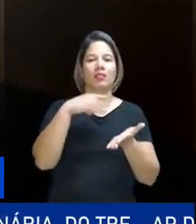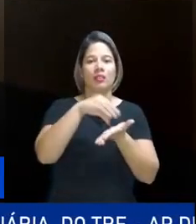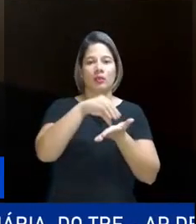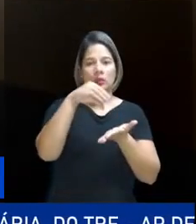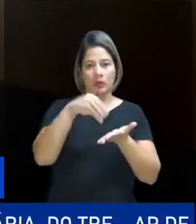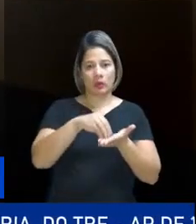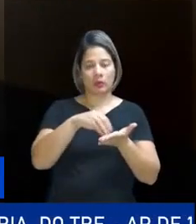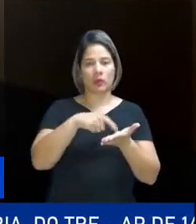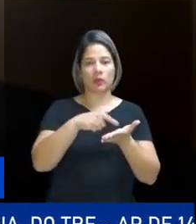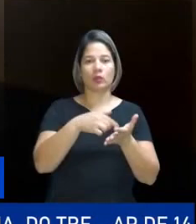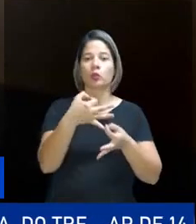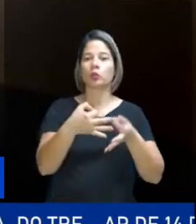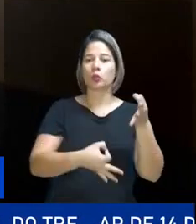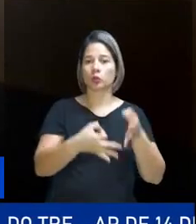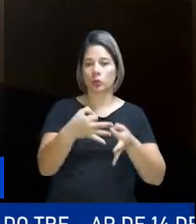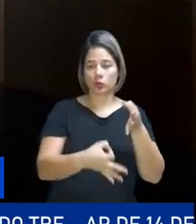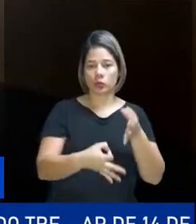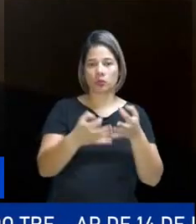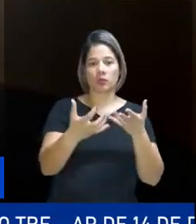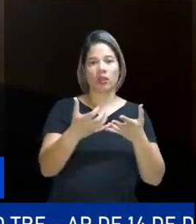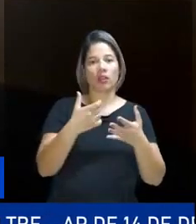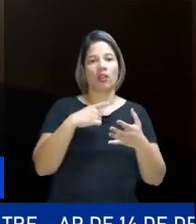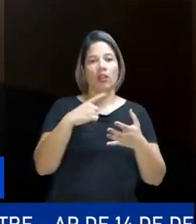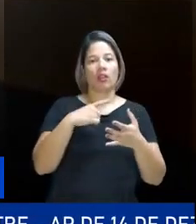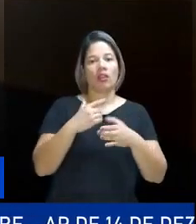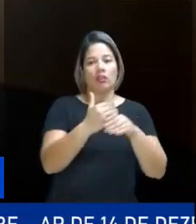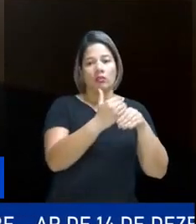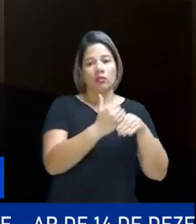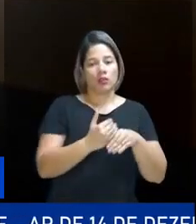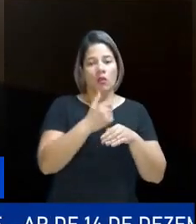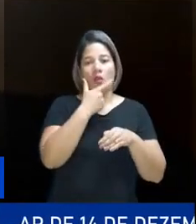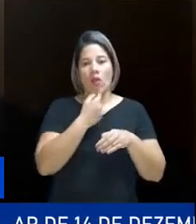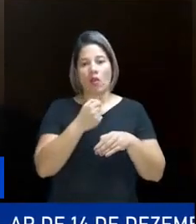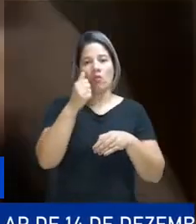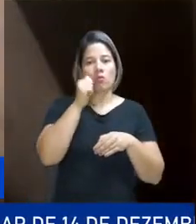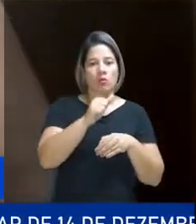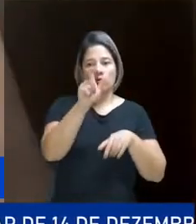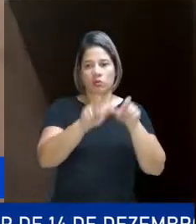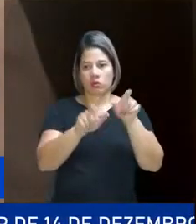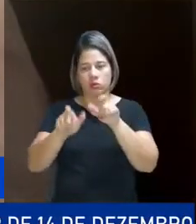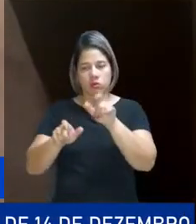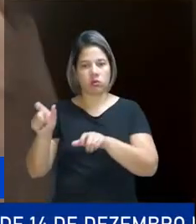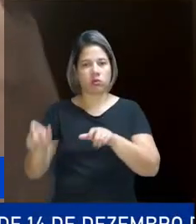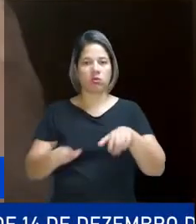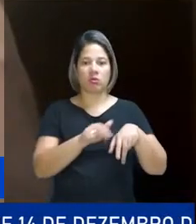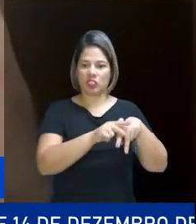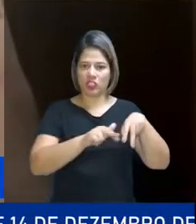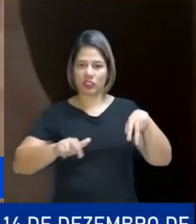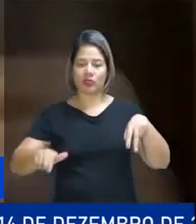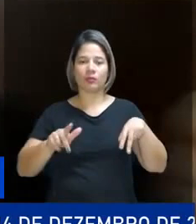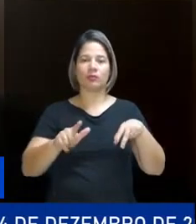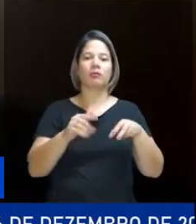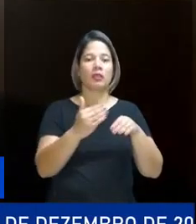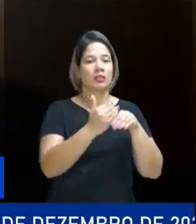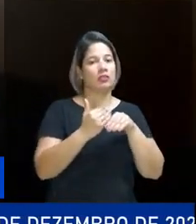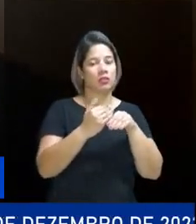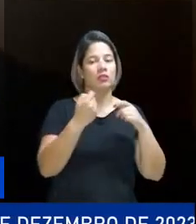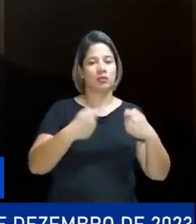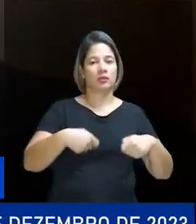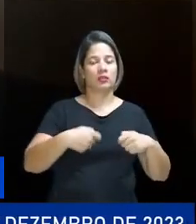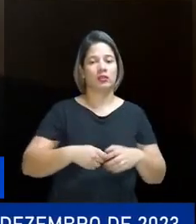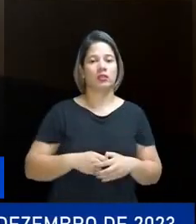protocolo para o julgamento com perspectiva de gênero publicado pelo Conselho Nacional de Justiça. Aqui eu cito essa